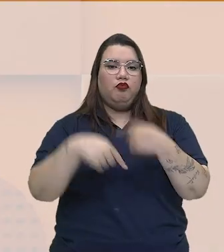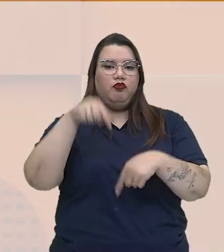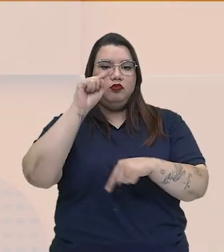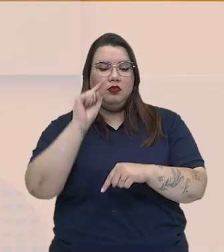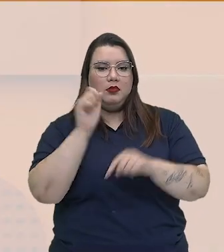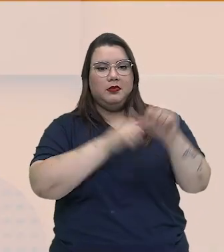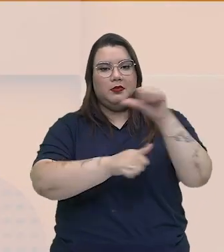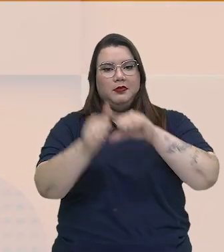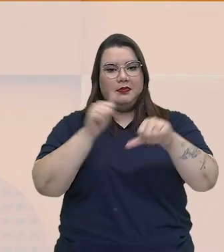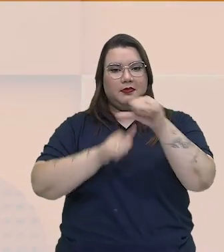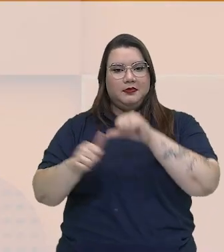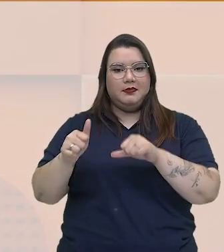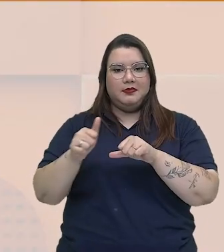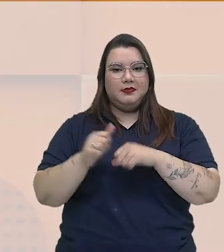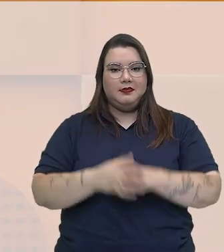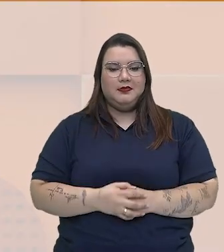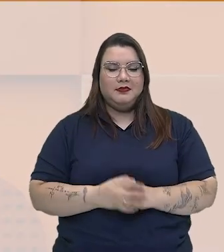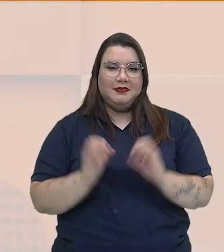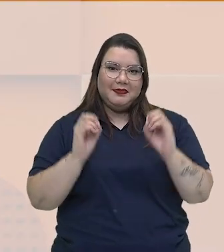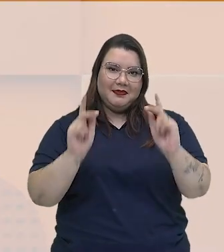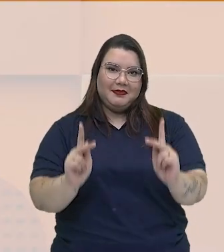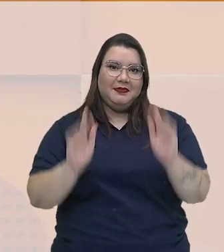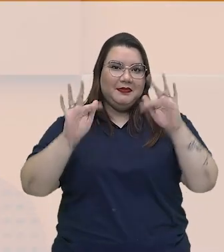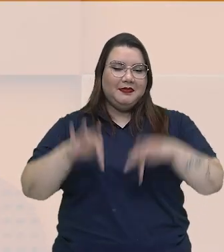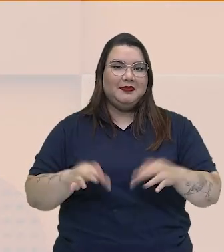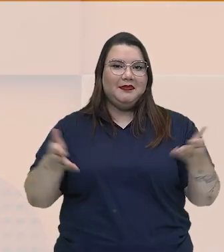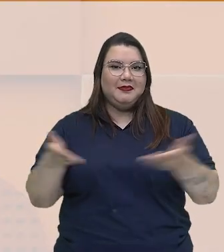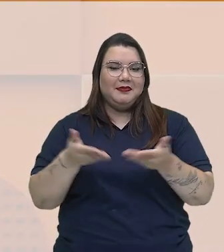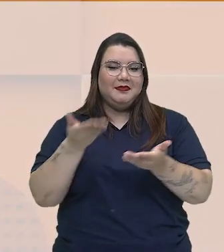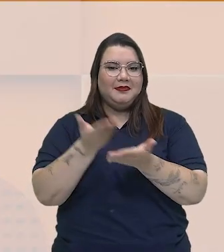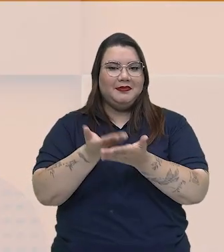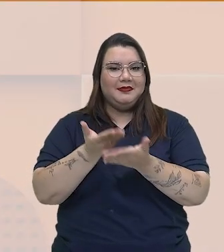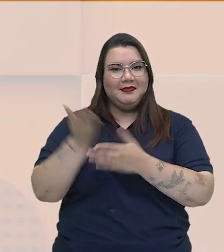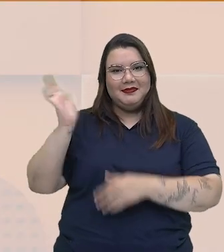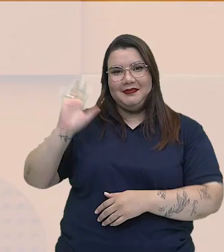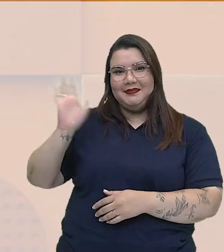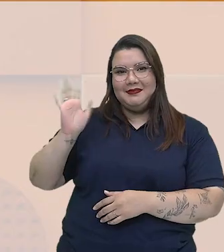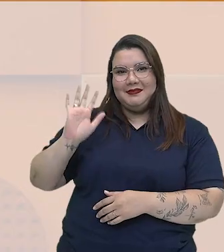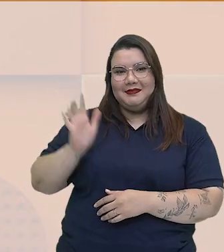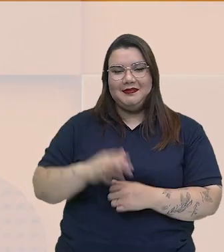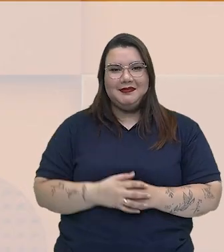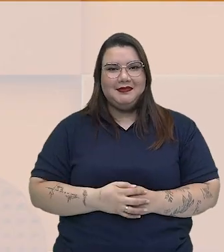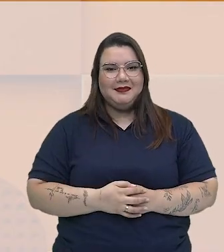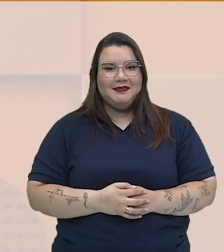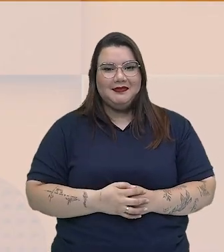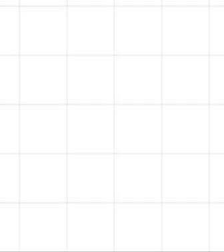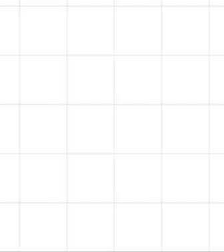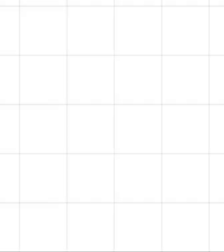constante transformação. Bem, finalizamos por aqui a nossa aula. Até a próxima.